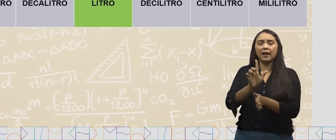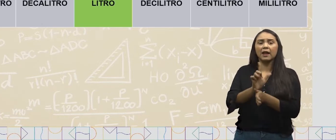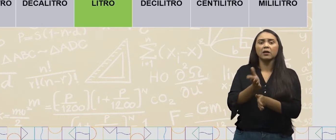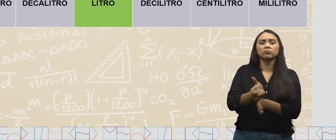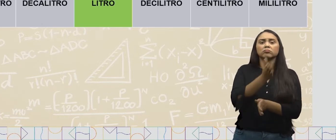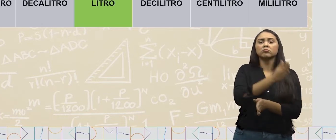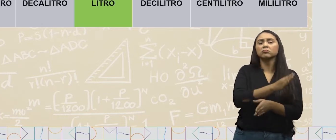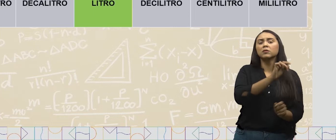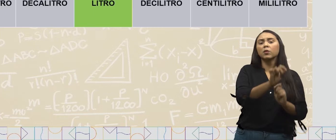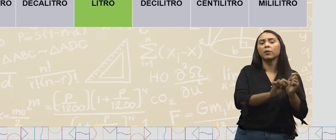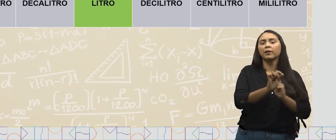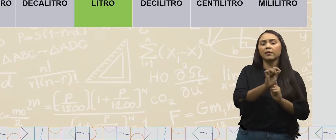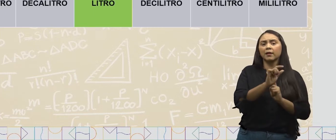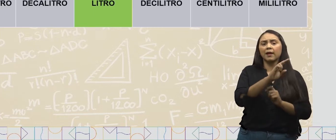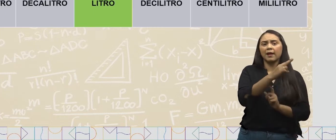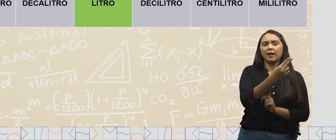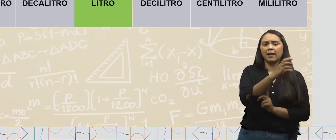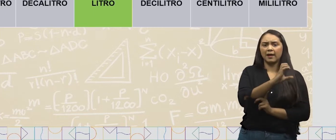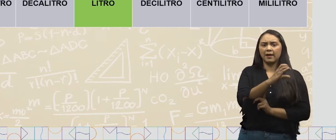hectolitro, observe bem,